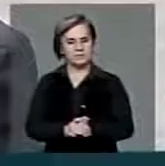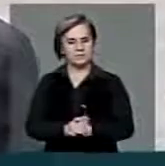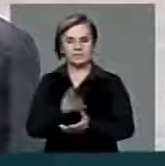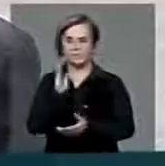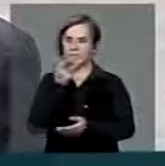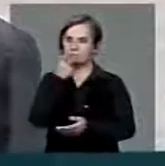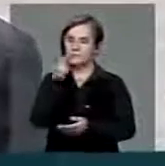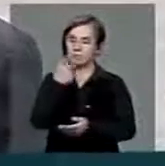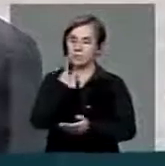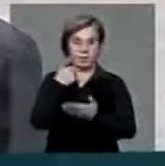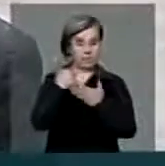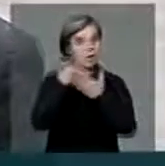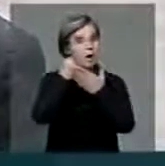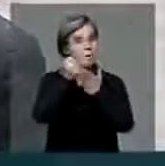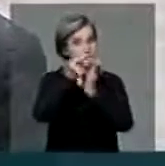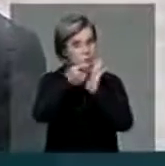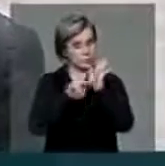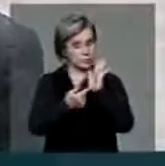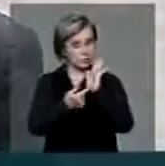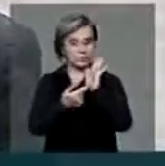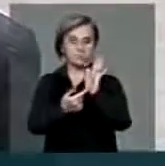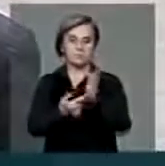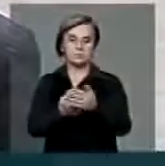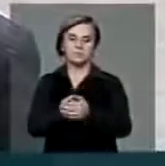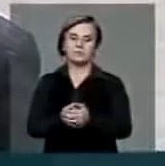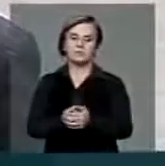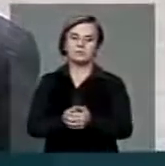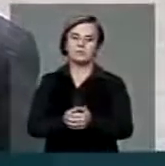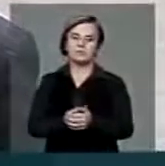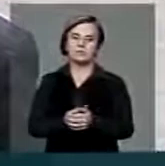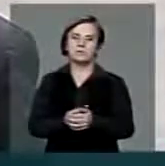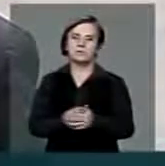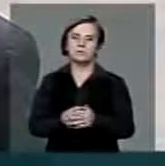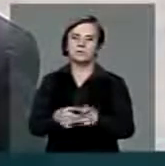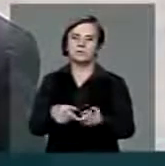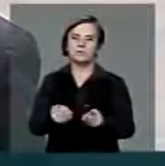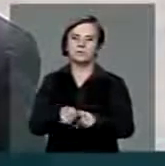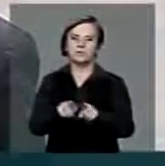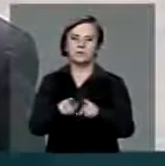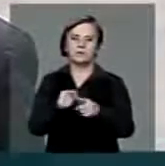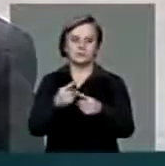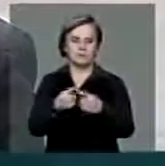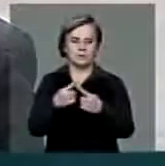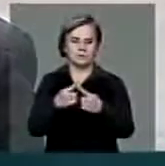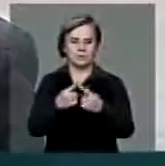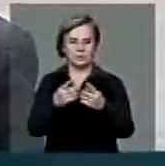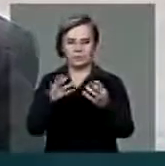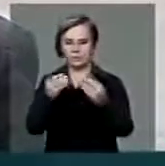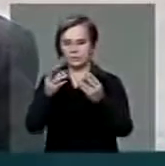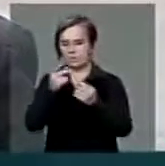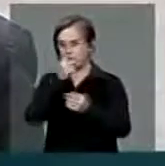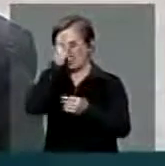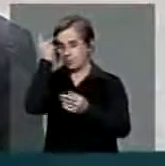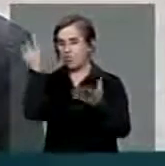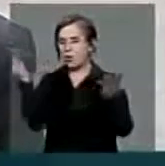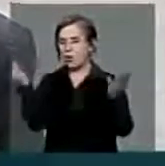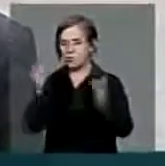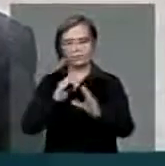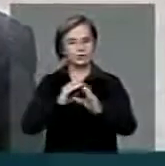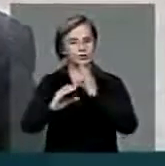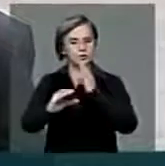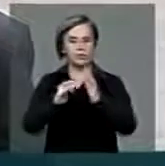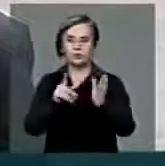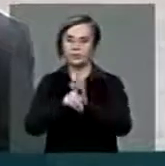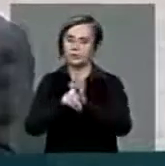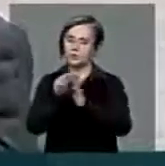manifesto o meu apoio a este projeto, até porque, meu querido Paulo Pimenta, as pessoas hoje se comunicam pela rede, às vezes em